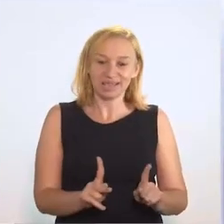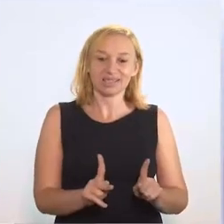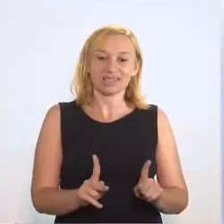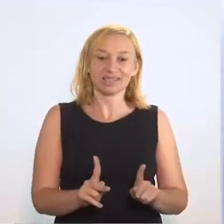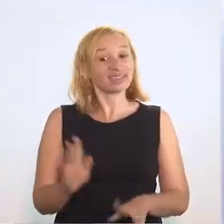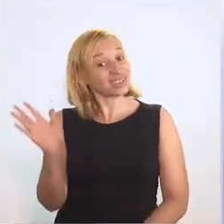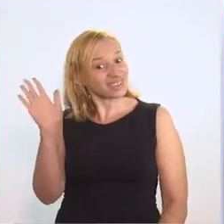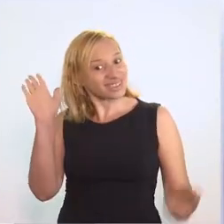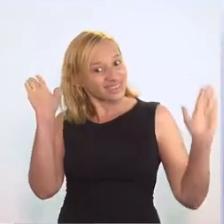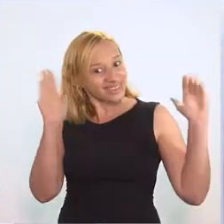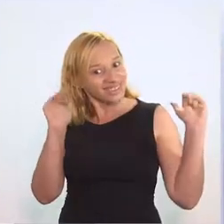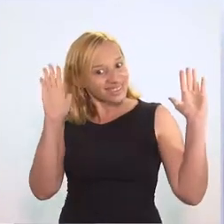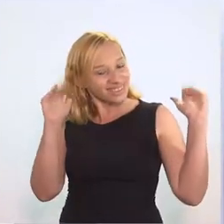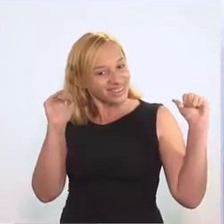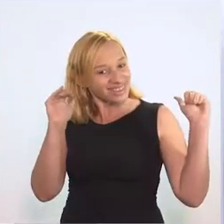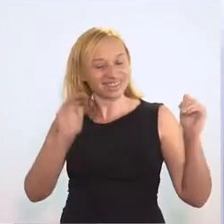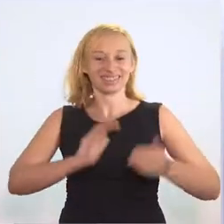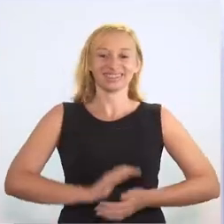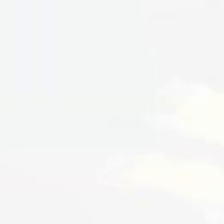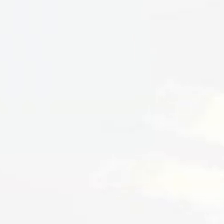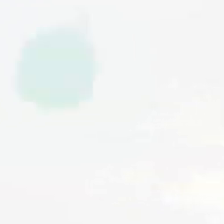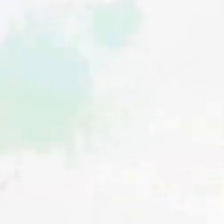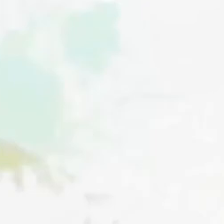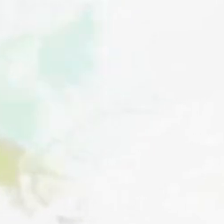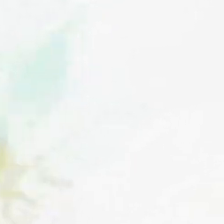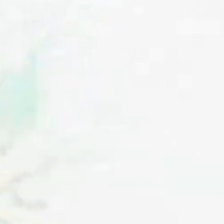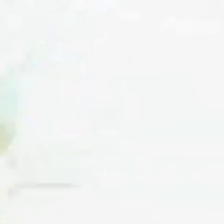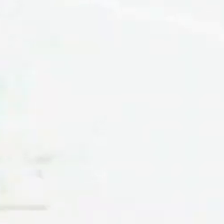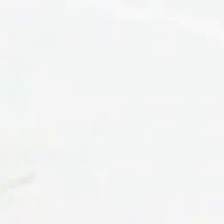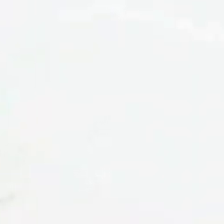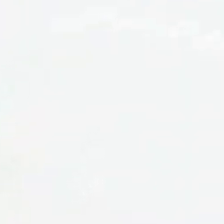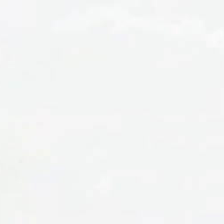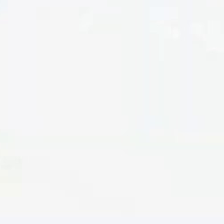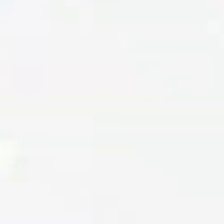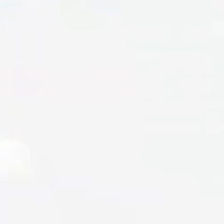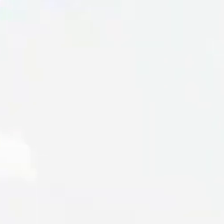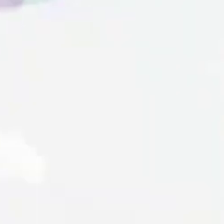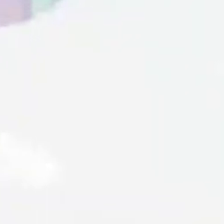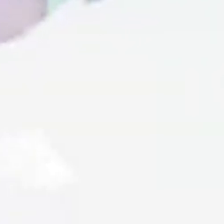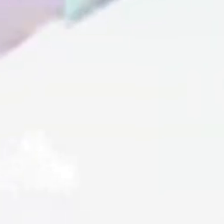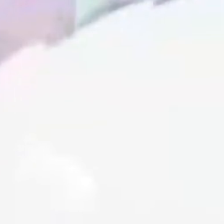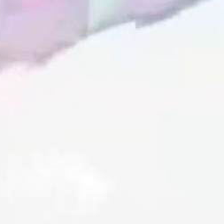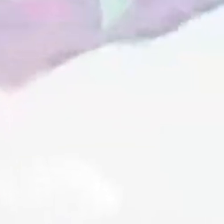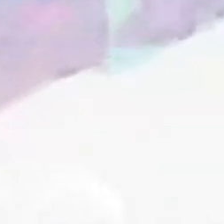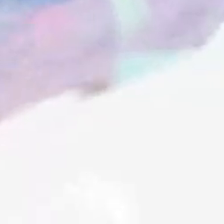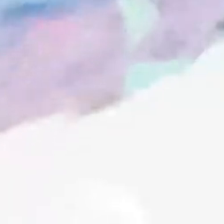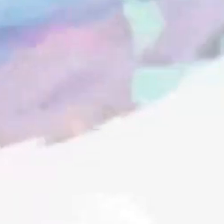Dias de paz e até lá!